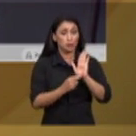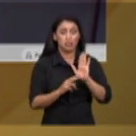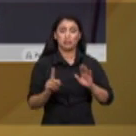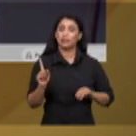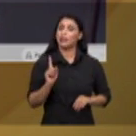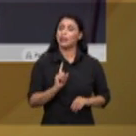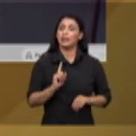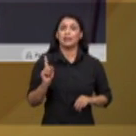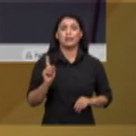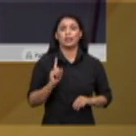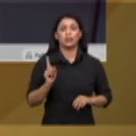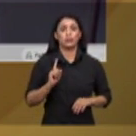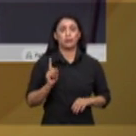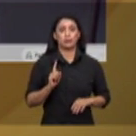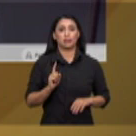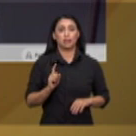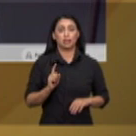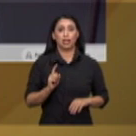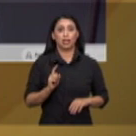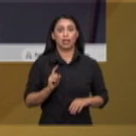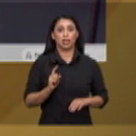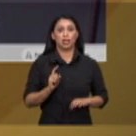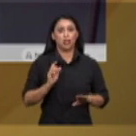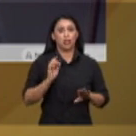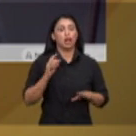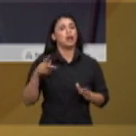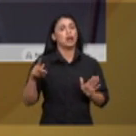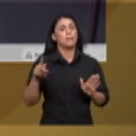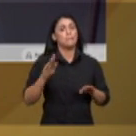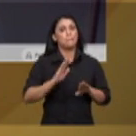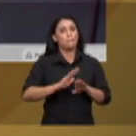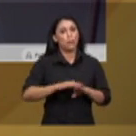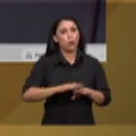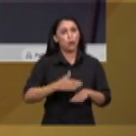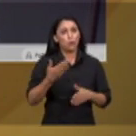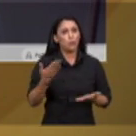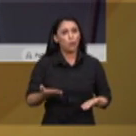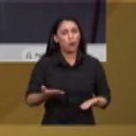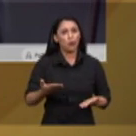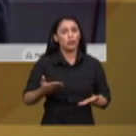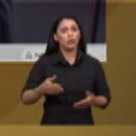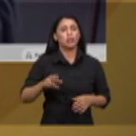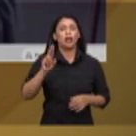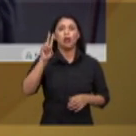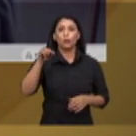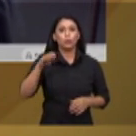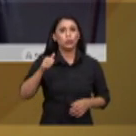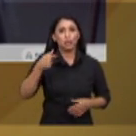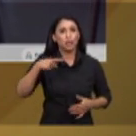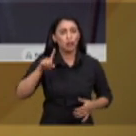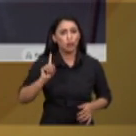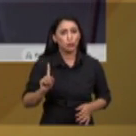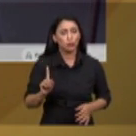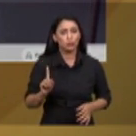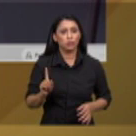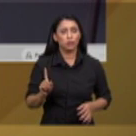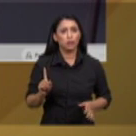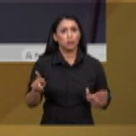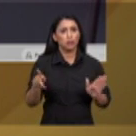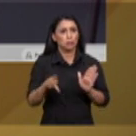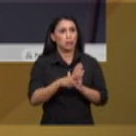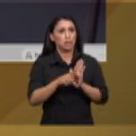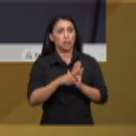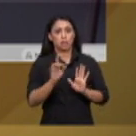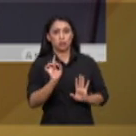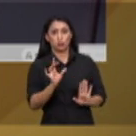instituem monopólio em benefício da União. Na verdade, prevêem o privilégio do ente central quanto à exploração